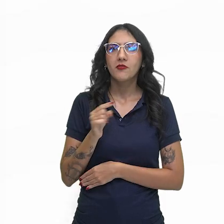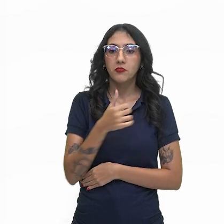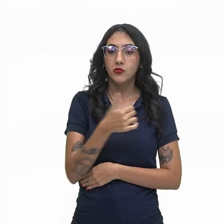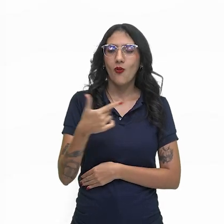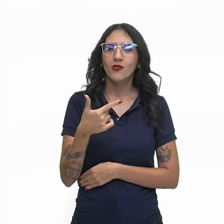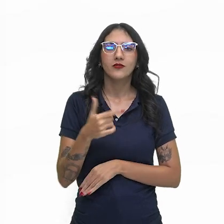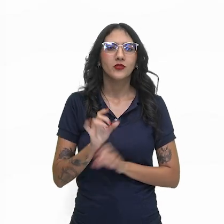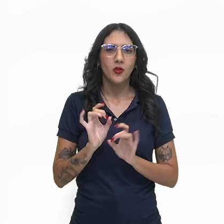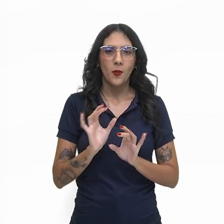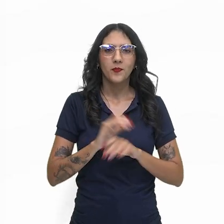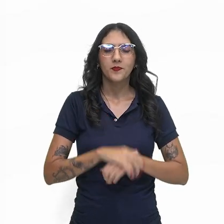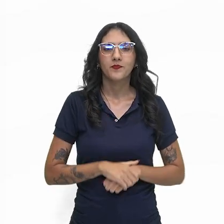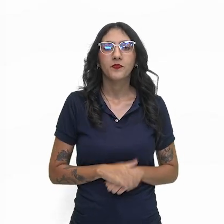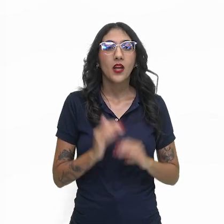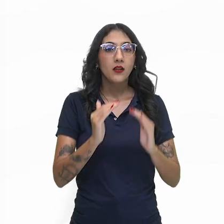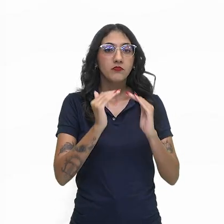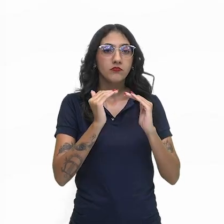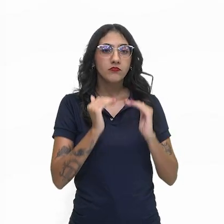O